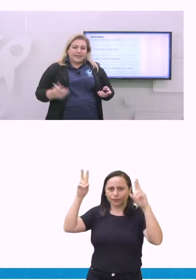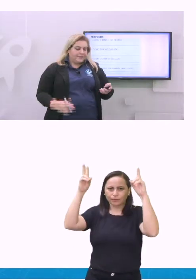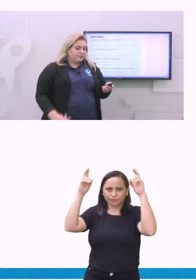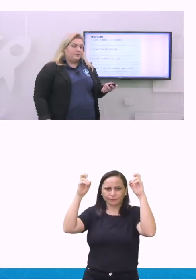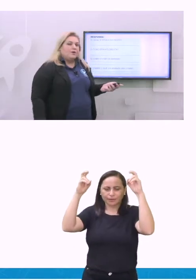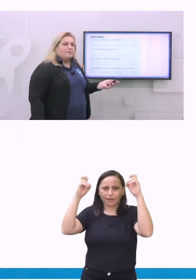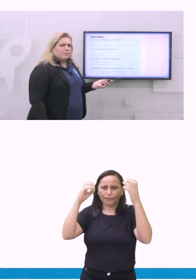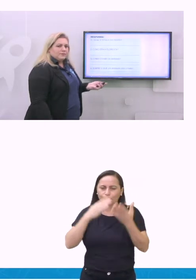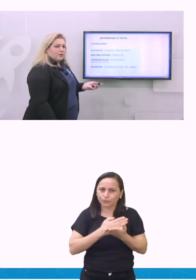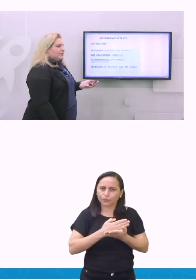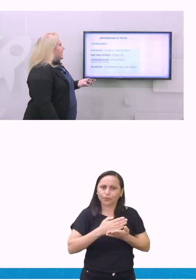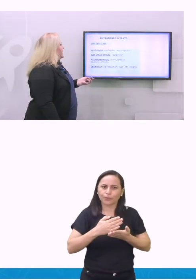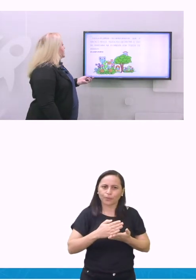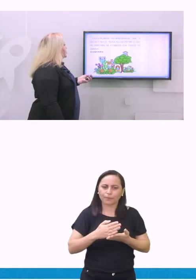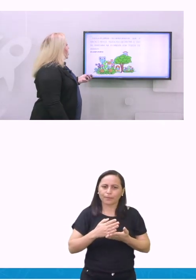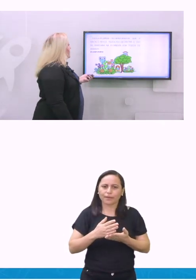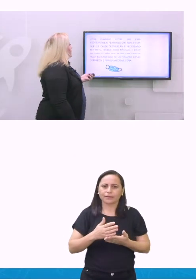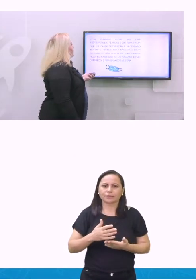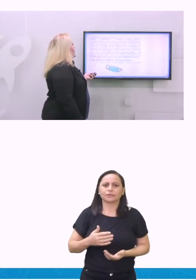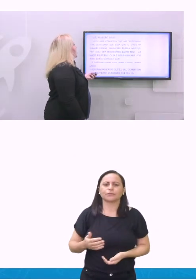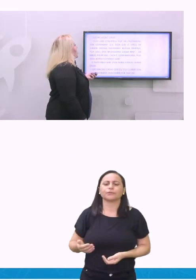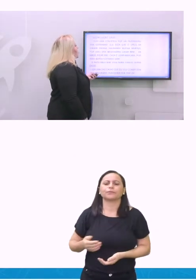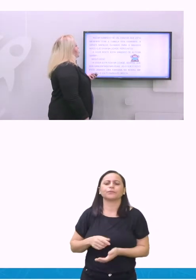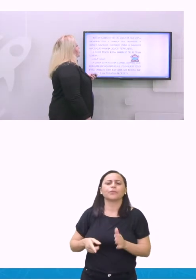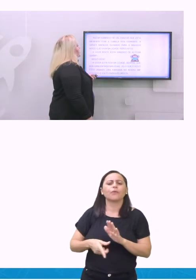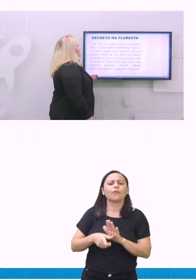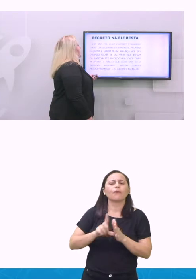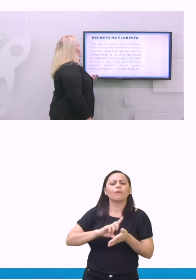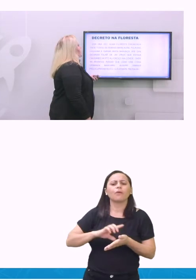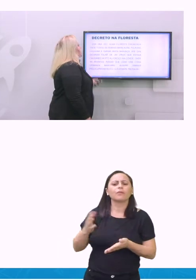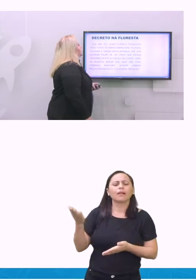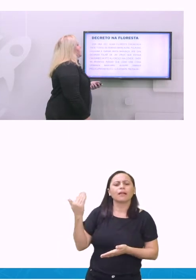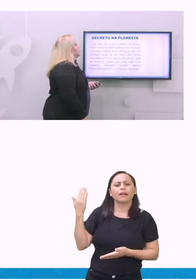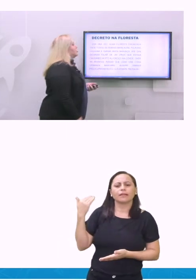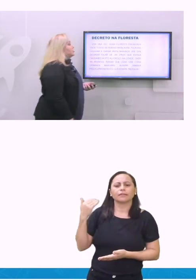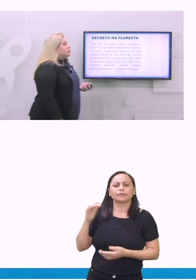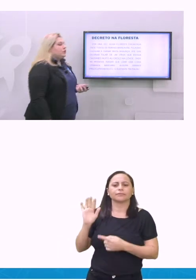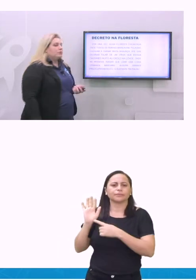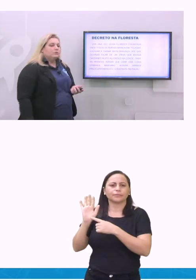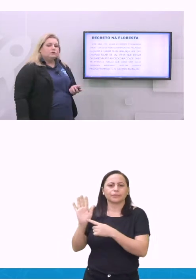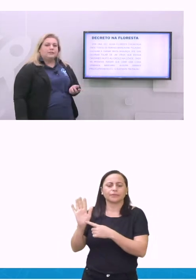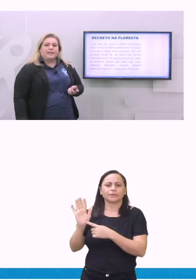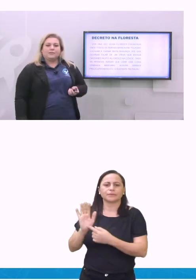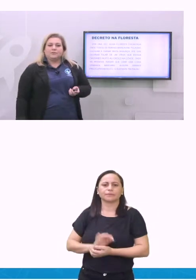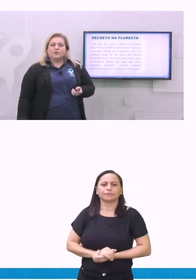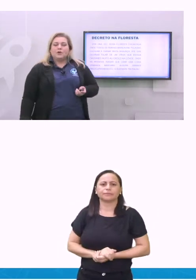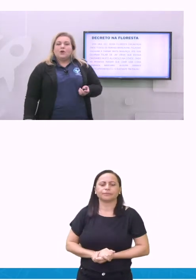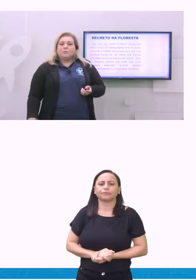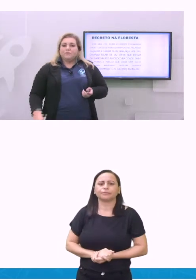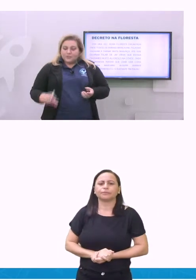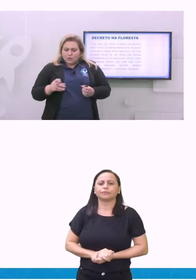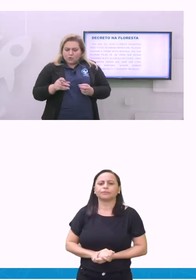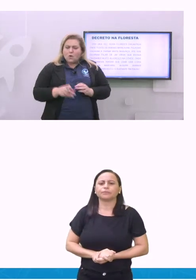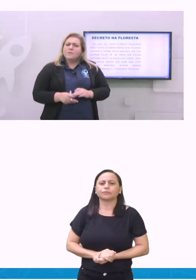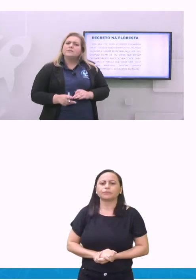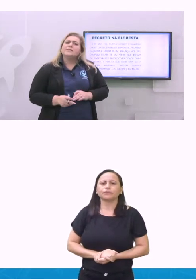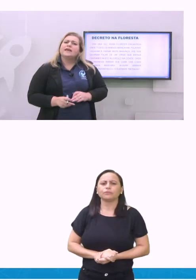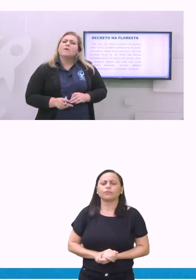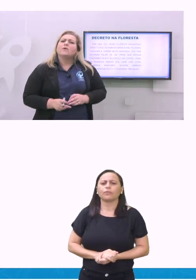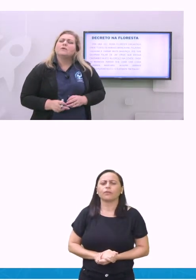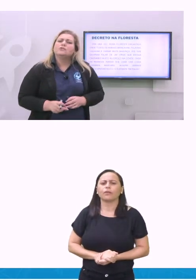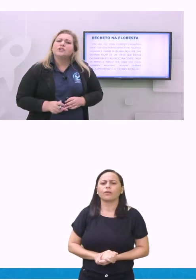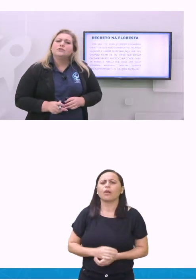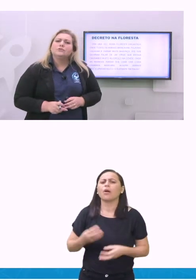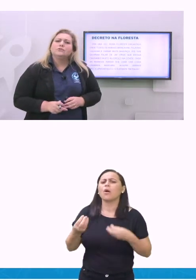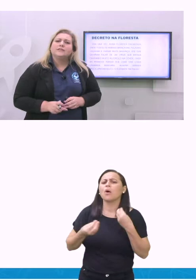nosso texto? Vamos voltar lá só para ver onde está o nosso título do texto. Professora, como eu sei